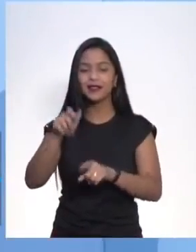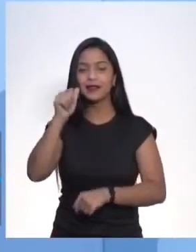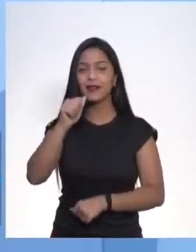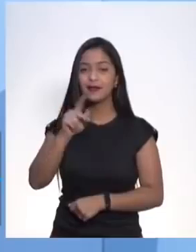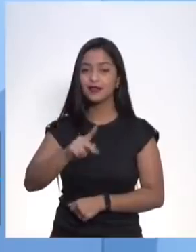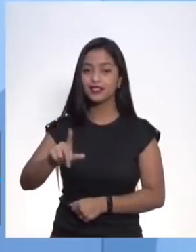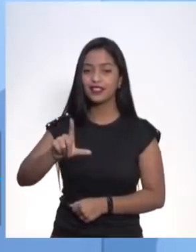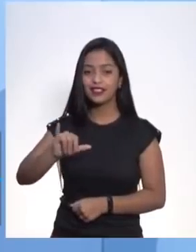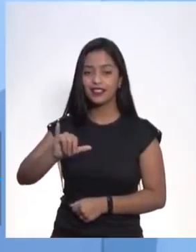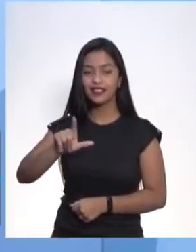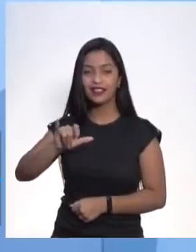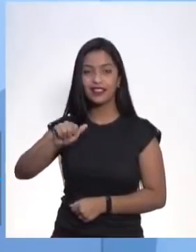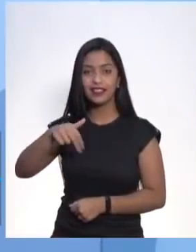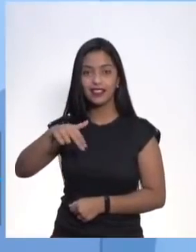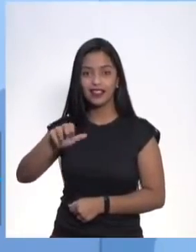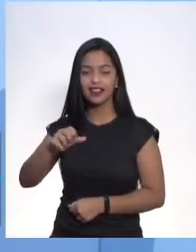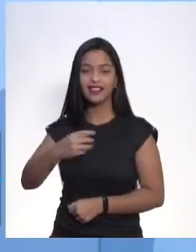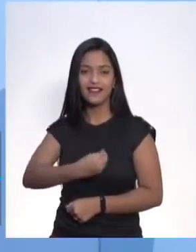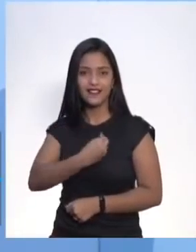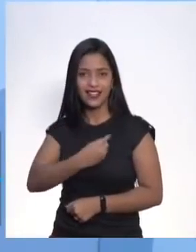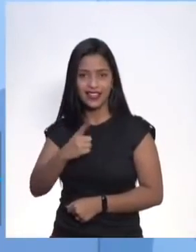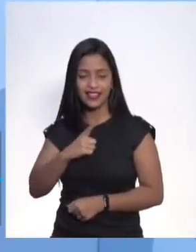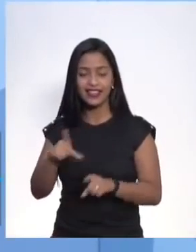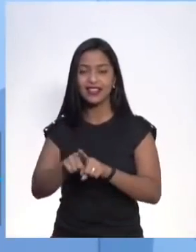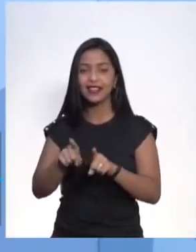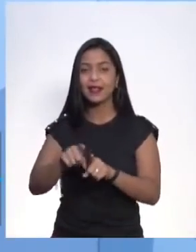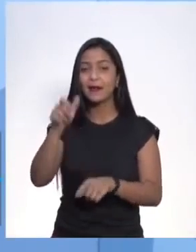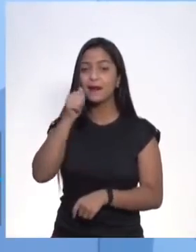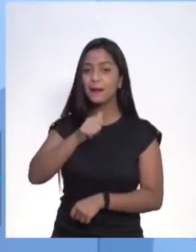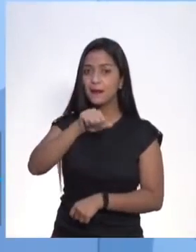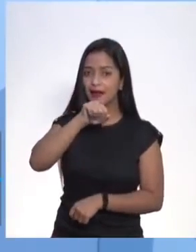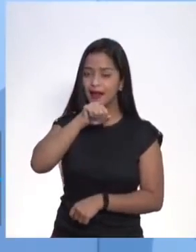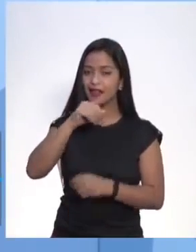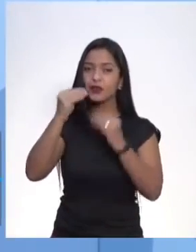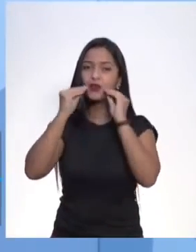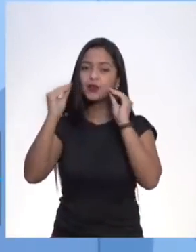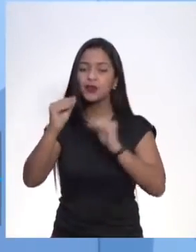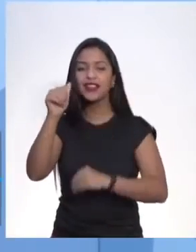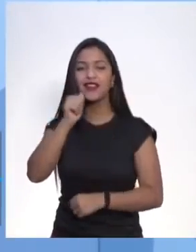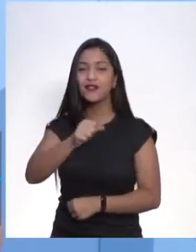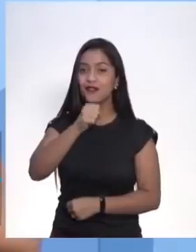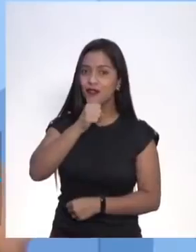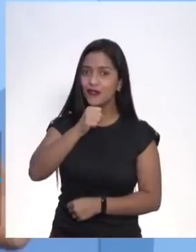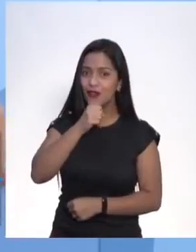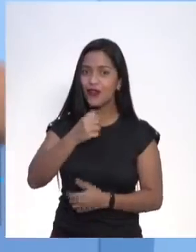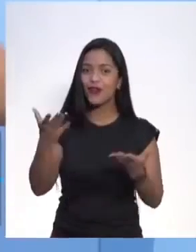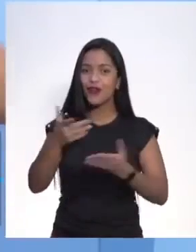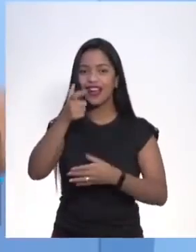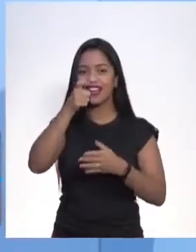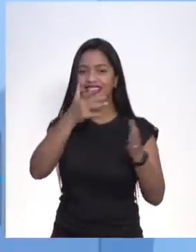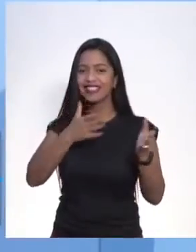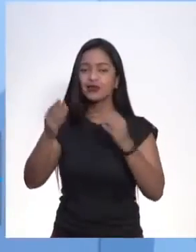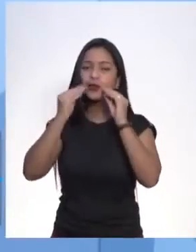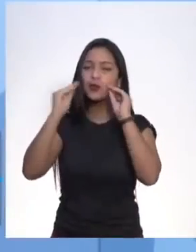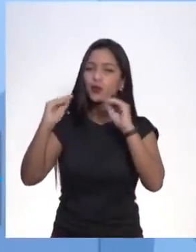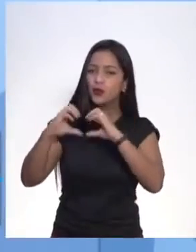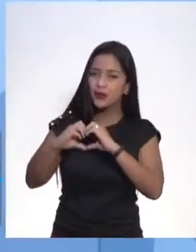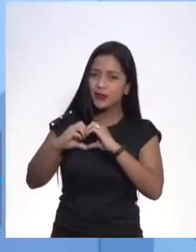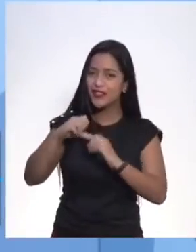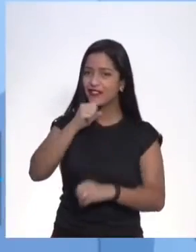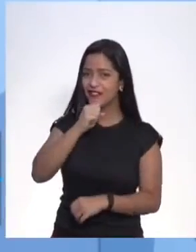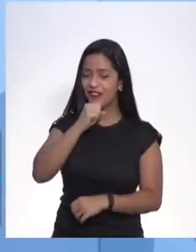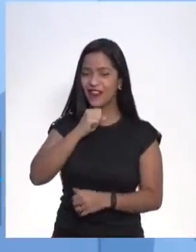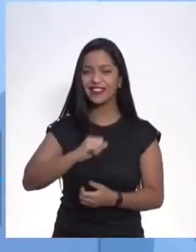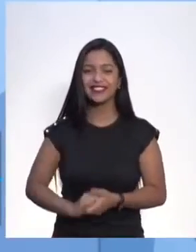que está aqui, a minha mãe, que também veio me acompanhar, um beijo para minha avó, que também me está assistindo. Beijo, vó.